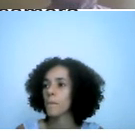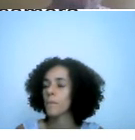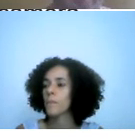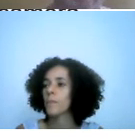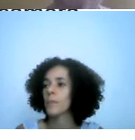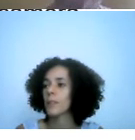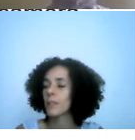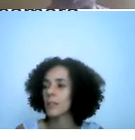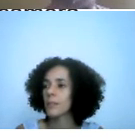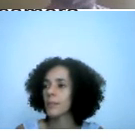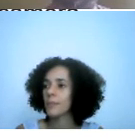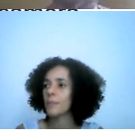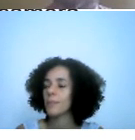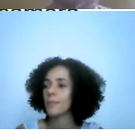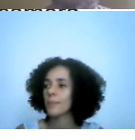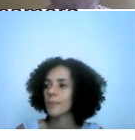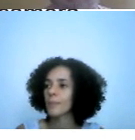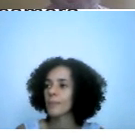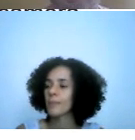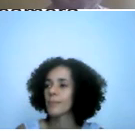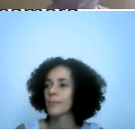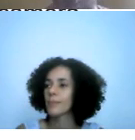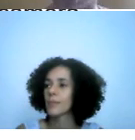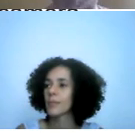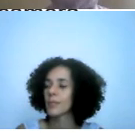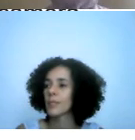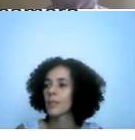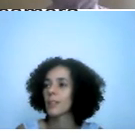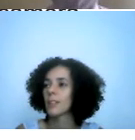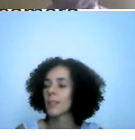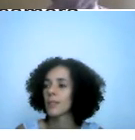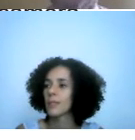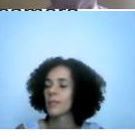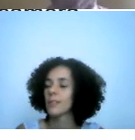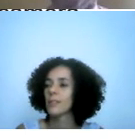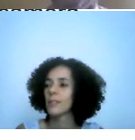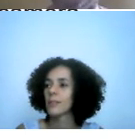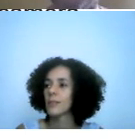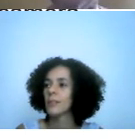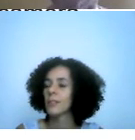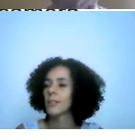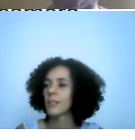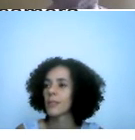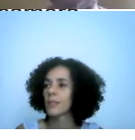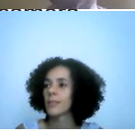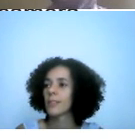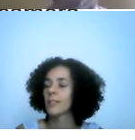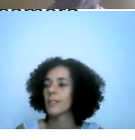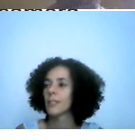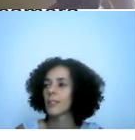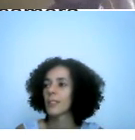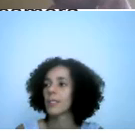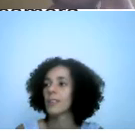e esse pedacinho ali ele pode se desenvolver e vai aos pouquinhos